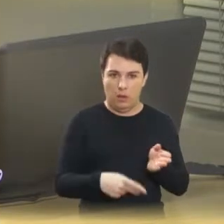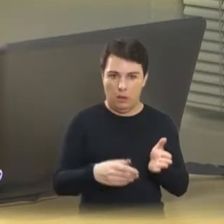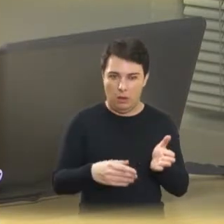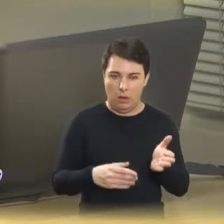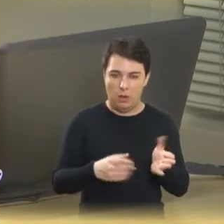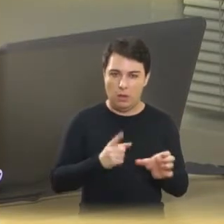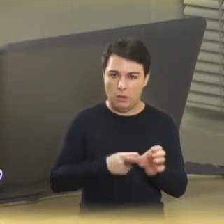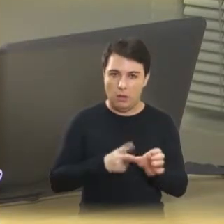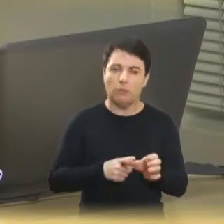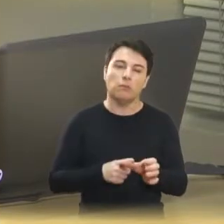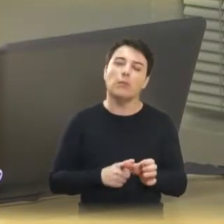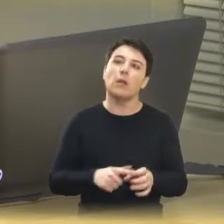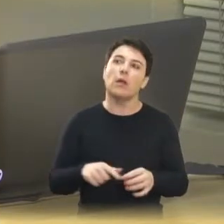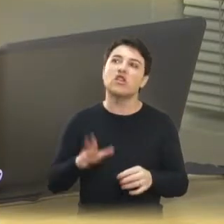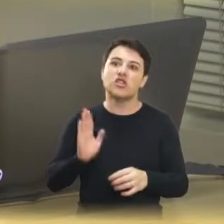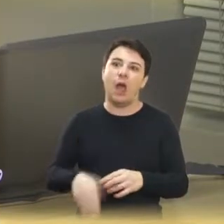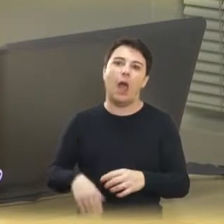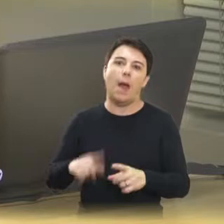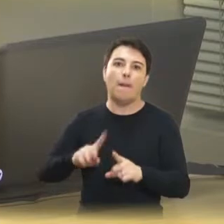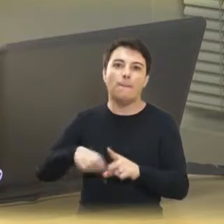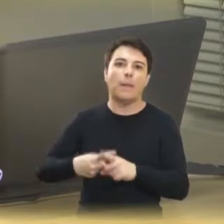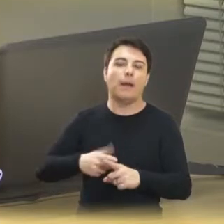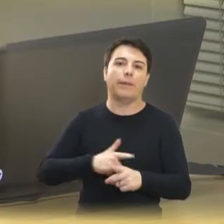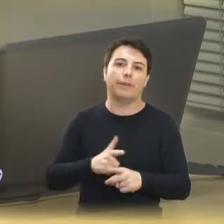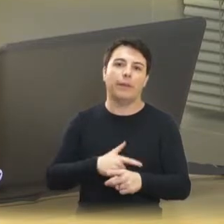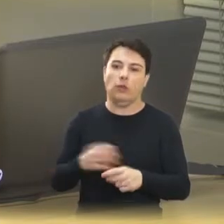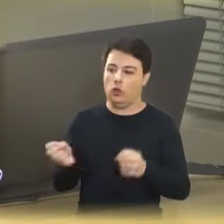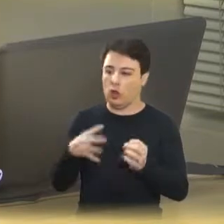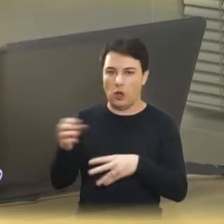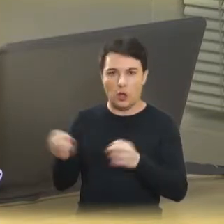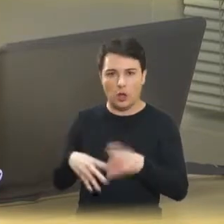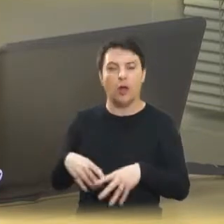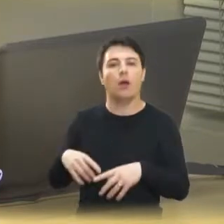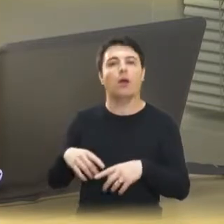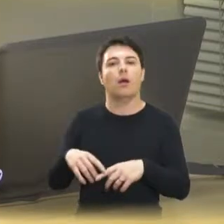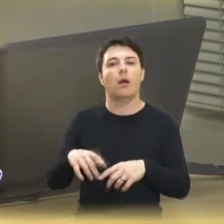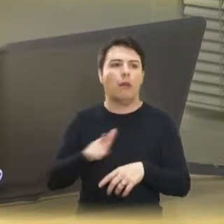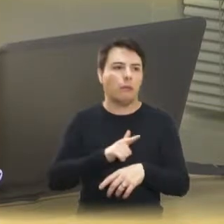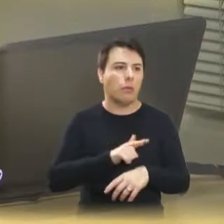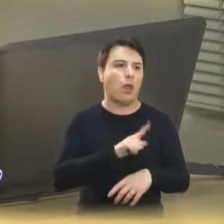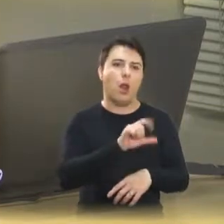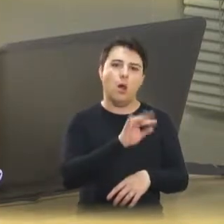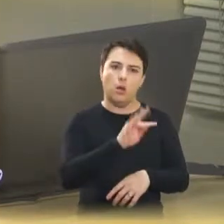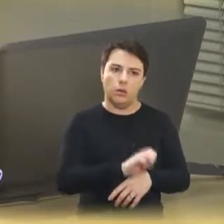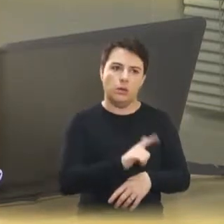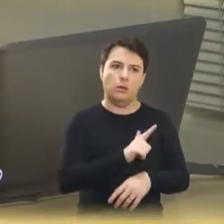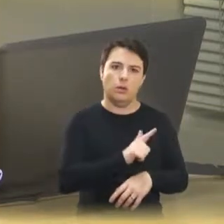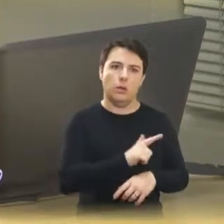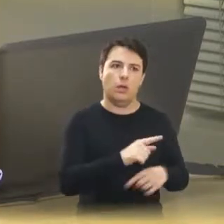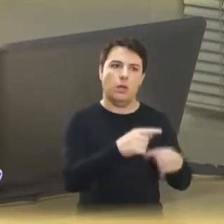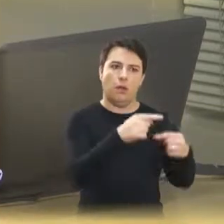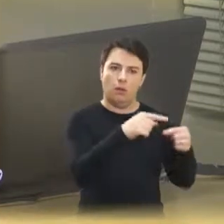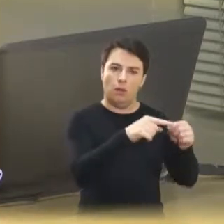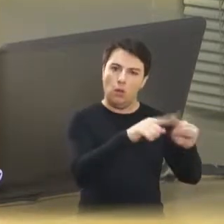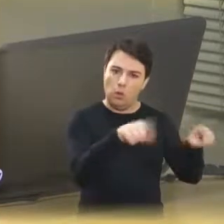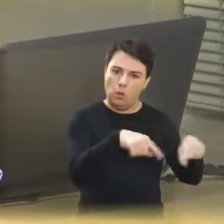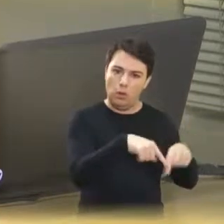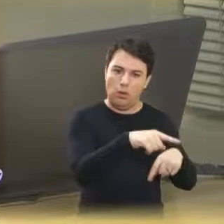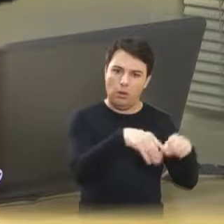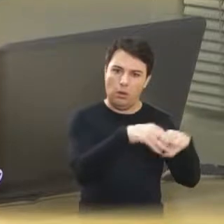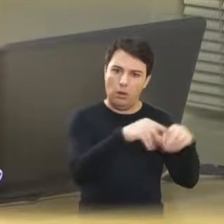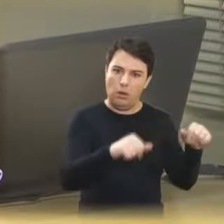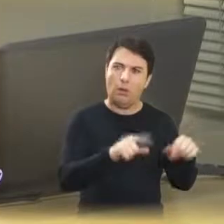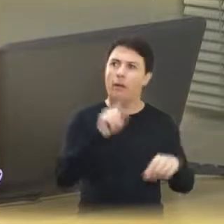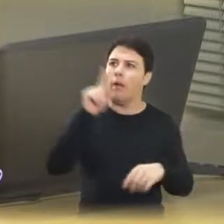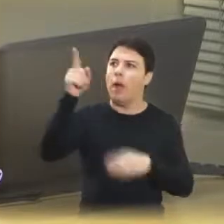Apesar de todo o estoque de terra urbanizada que a gente tem, de lote pronto, lote com a matrícula, lote lá numa quadra normal, lá no meio do